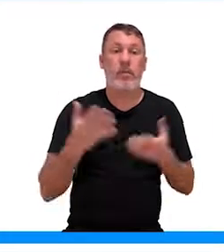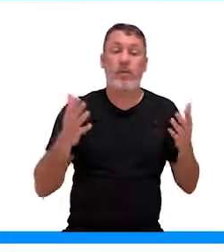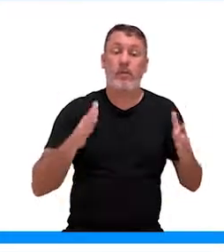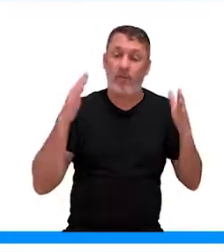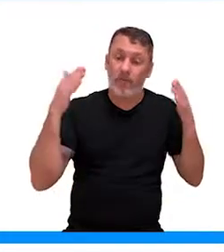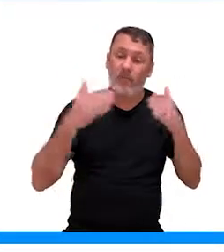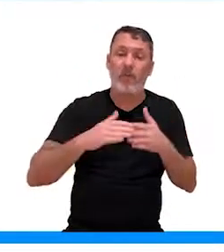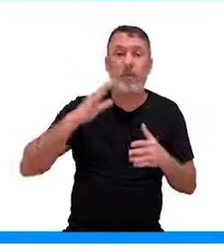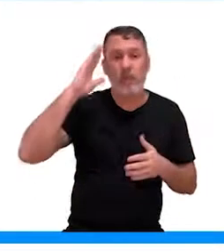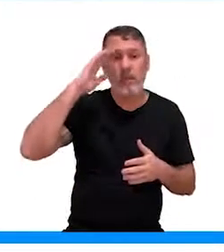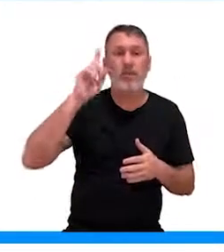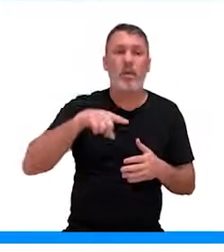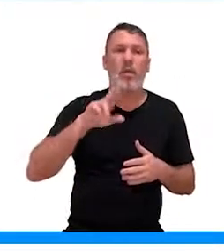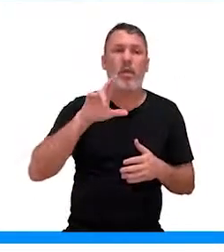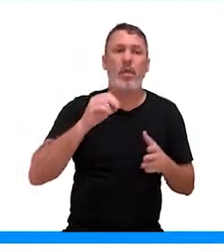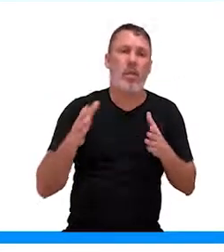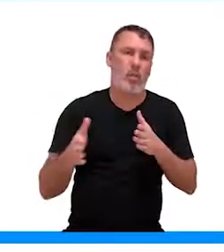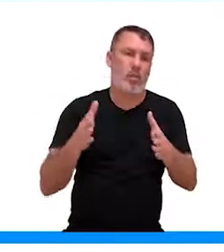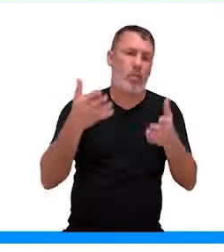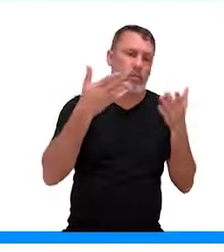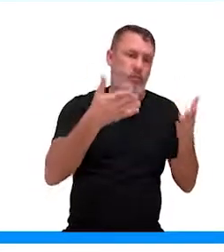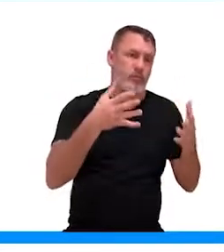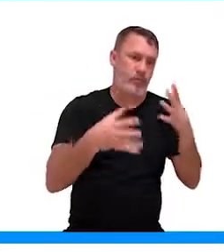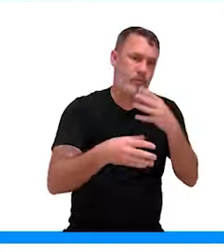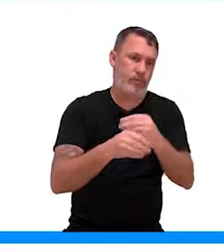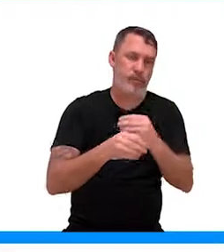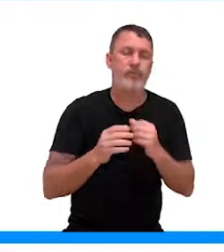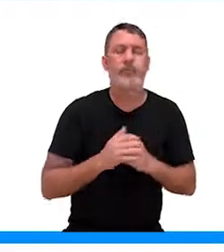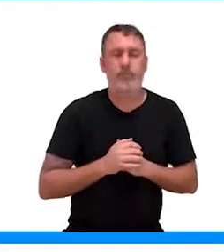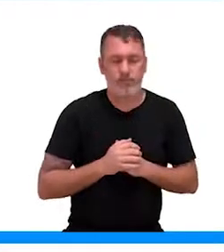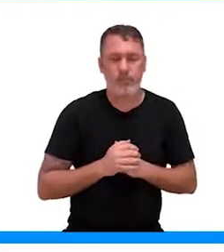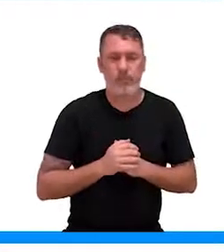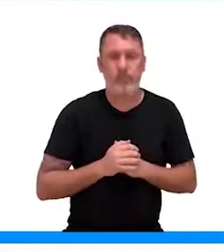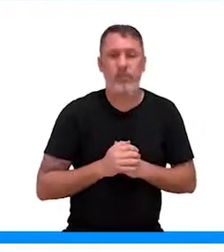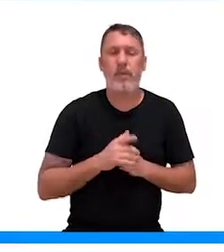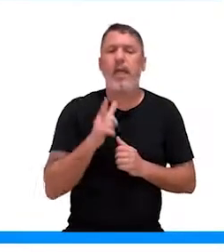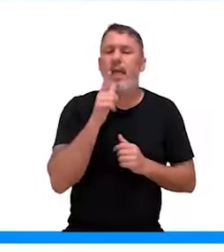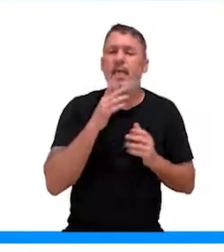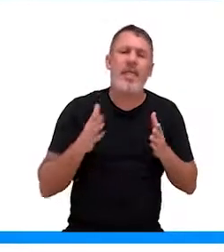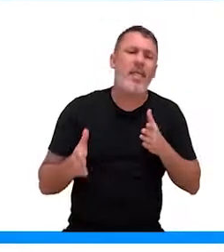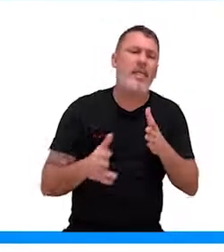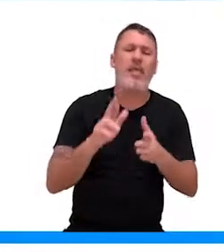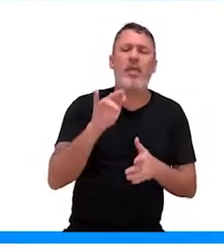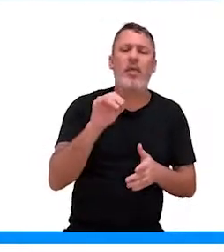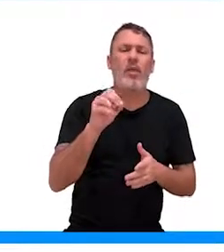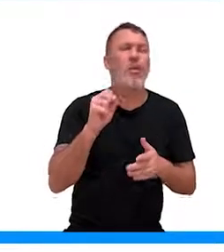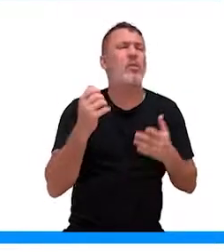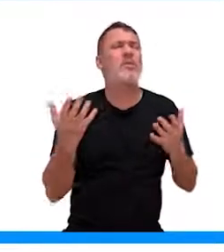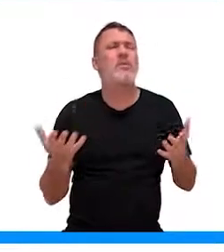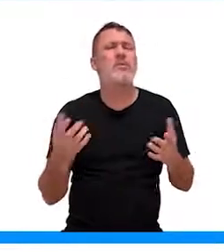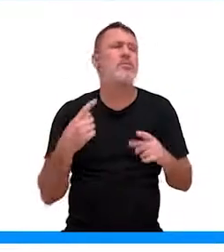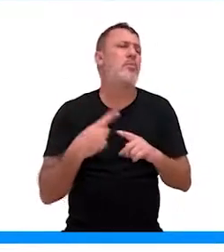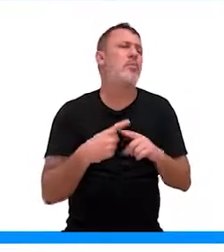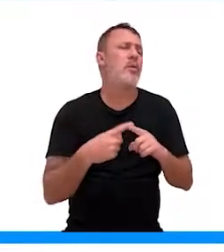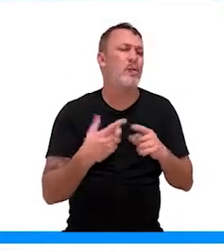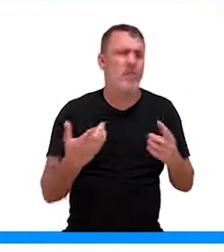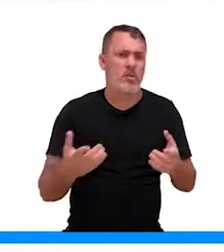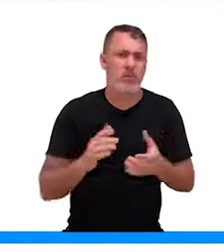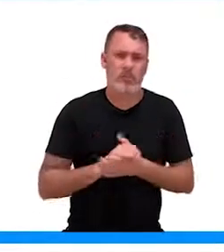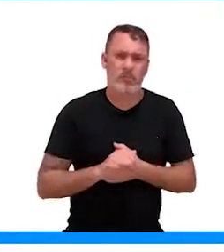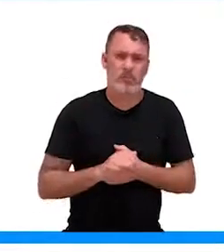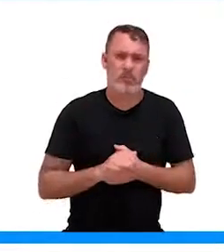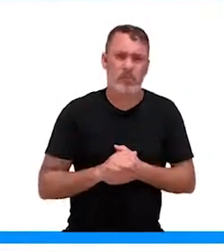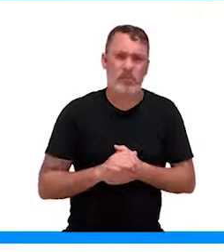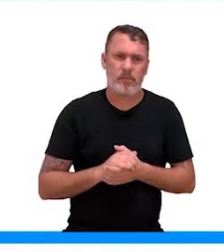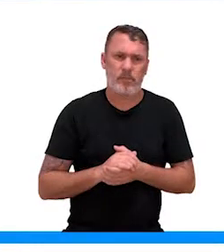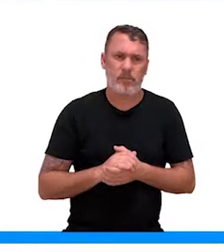eles. Os rios. Meus amores, quando nós falamos de rios, o pensamento